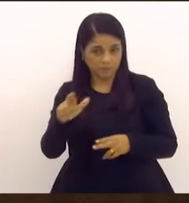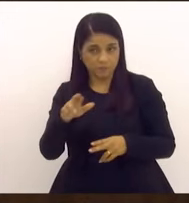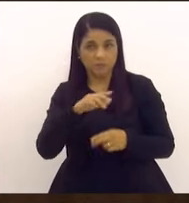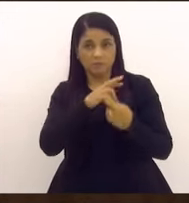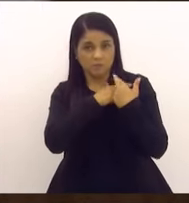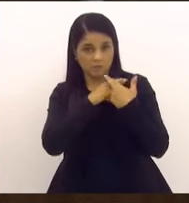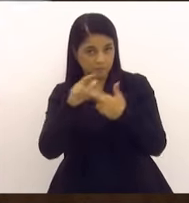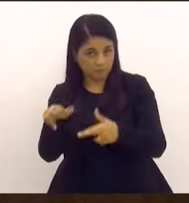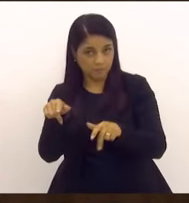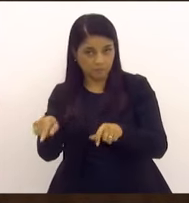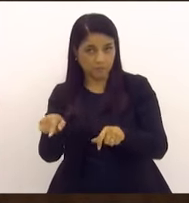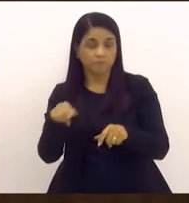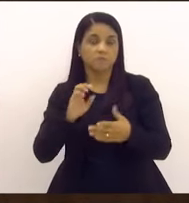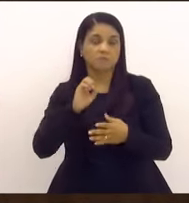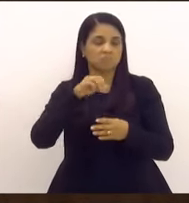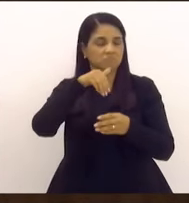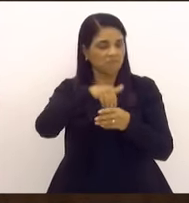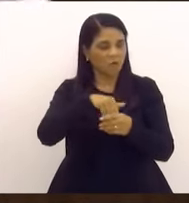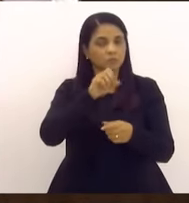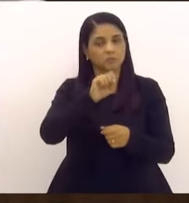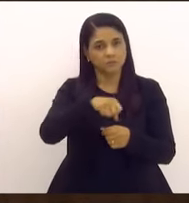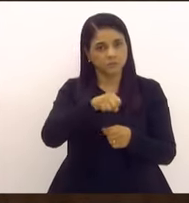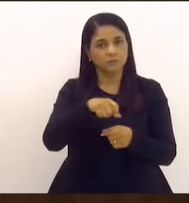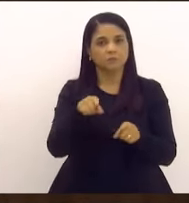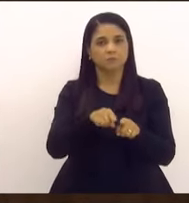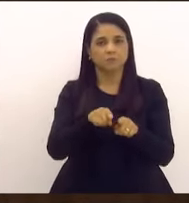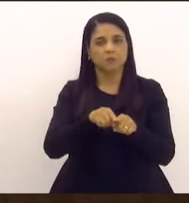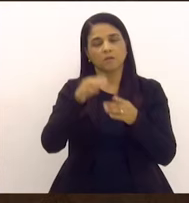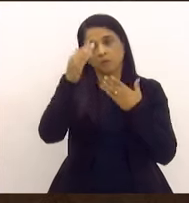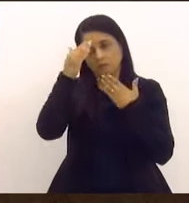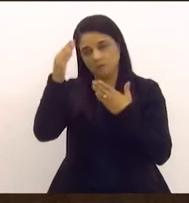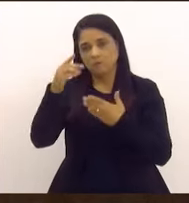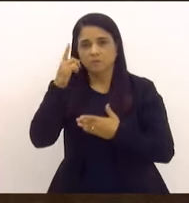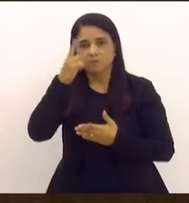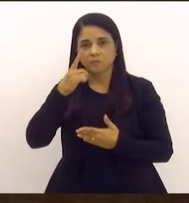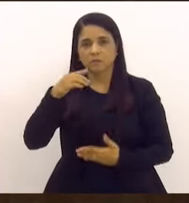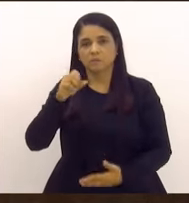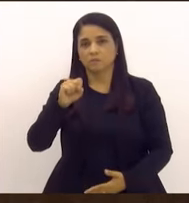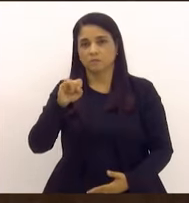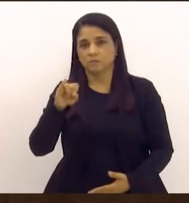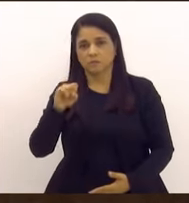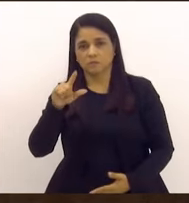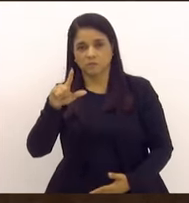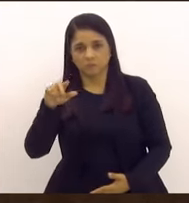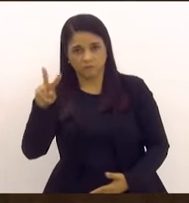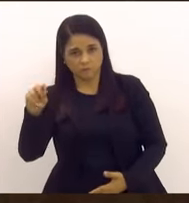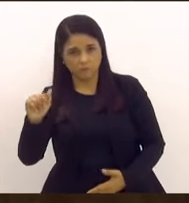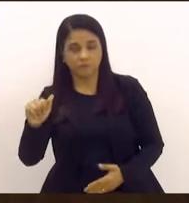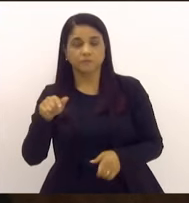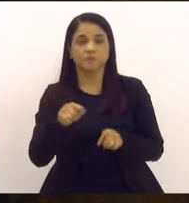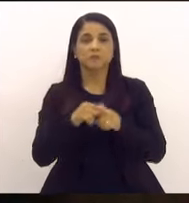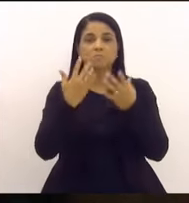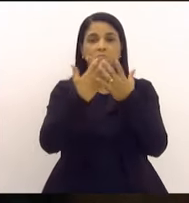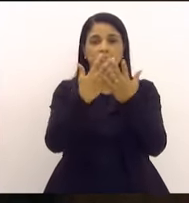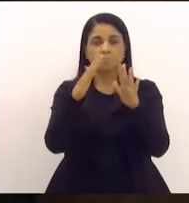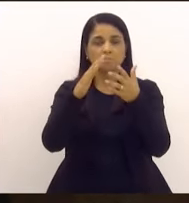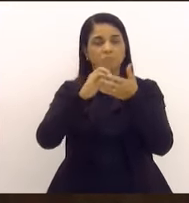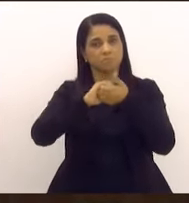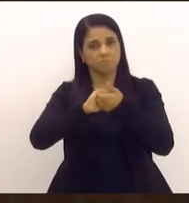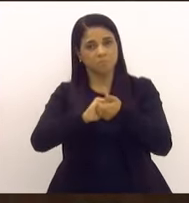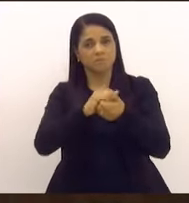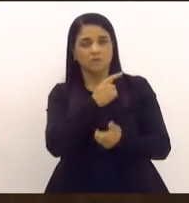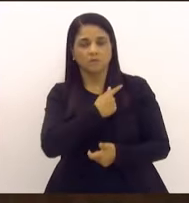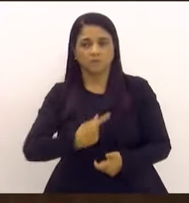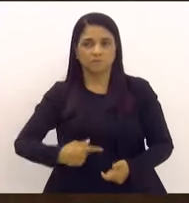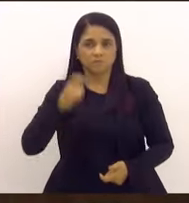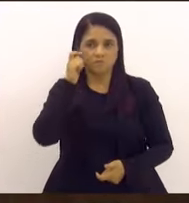sim, por designação do líder deputado Fábio Silva, a quem agradeço, e deixo aqui parabenizado o governador Cláudio